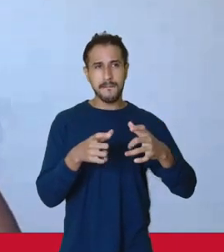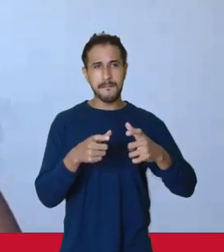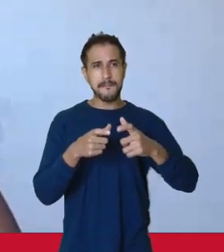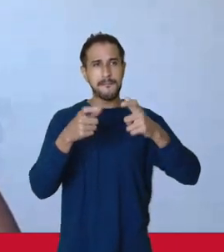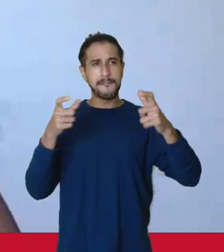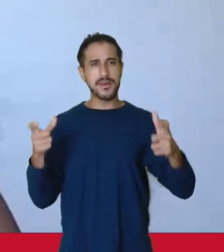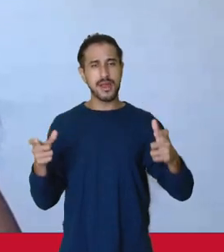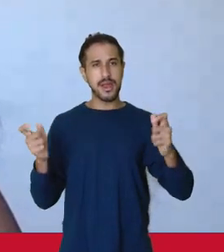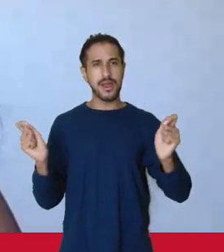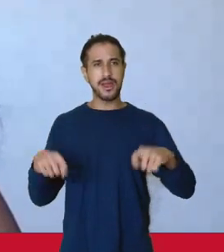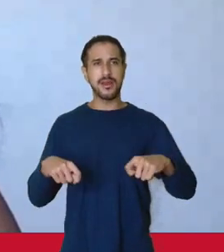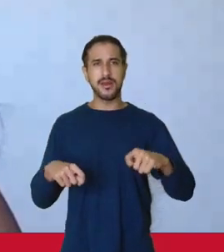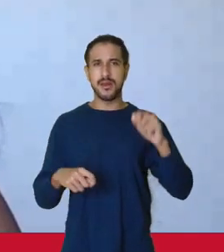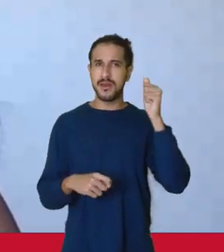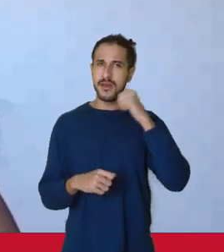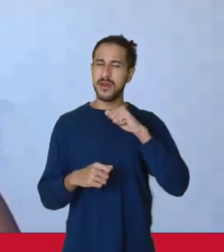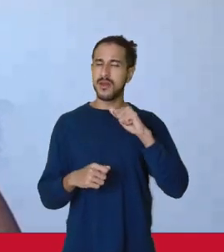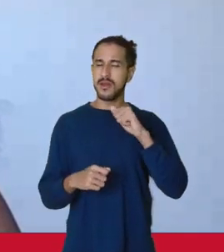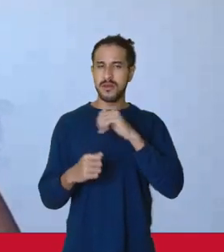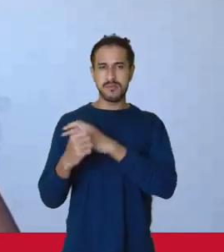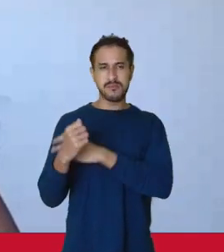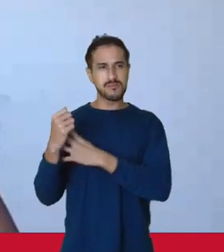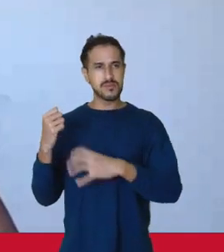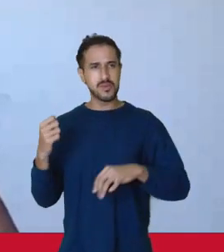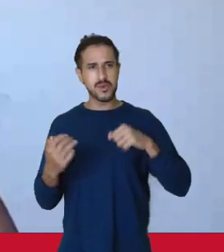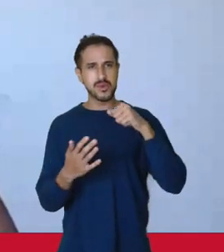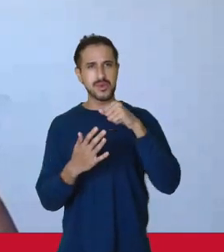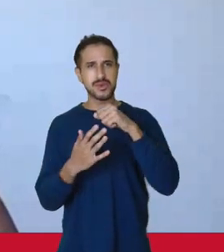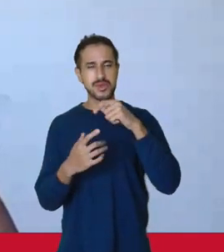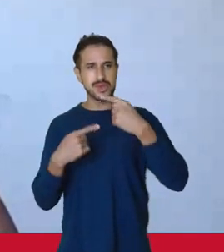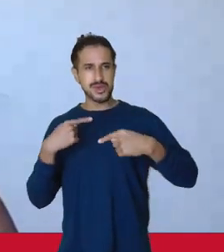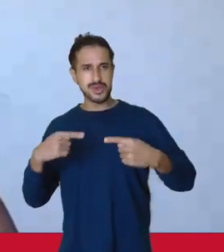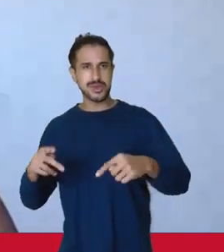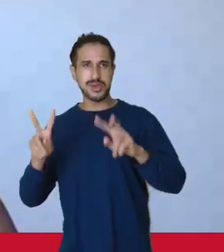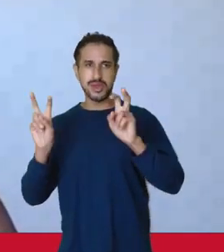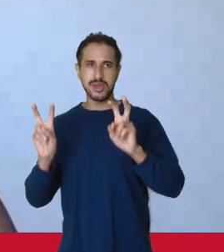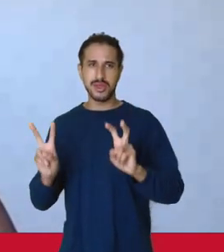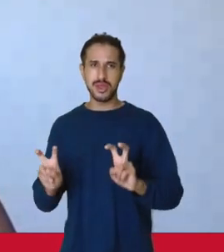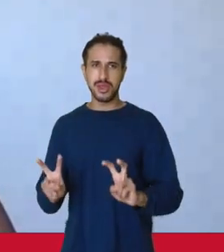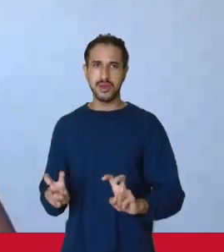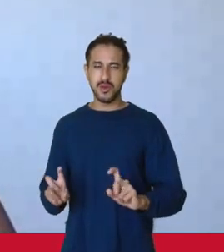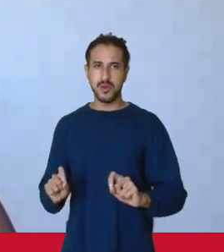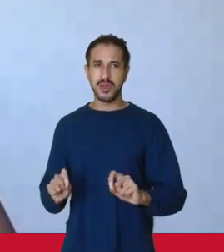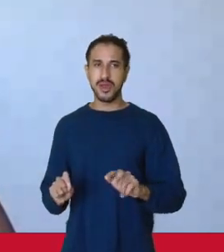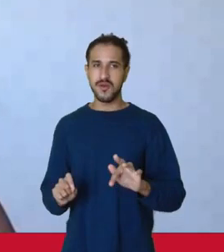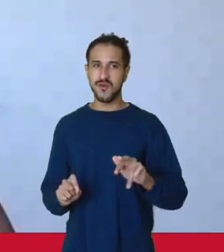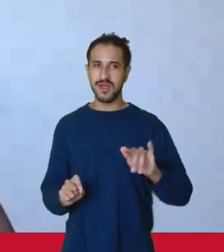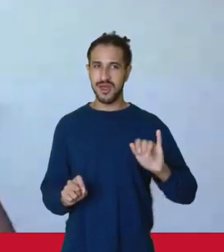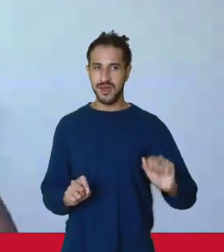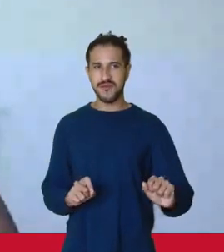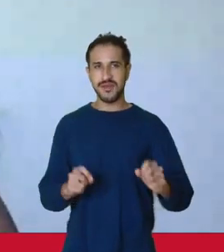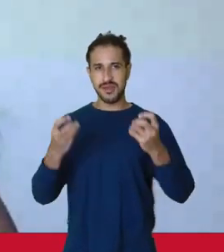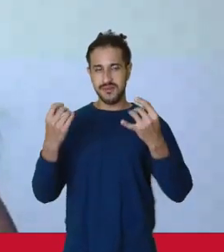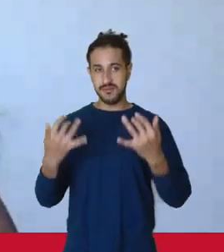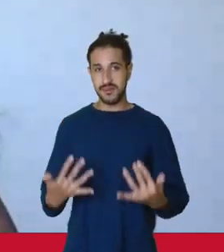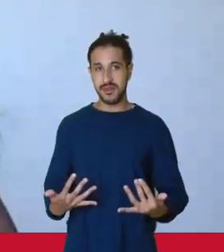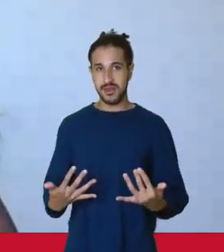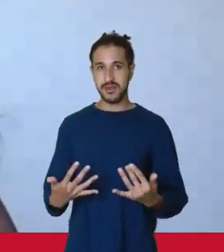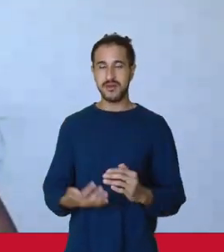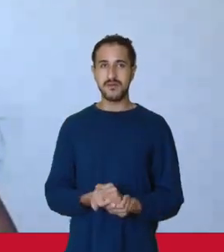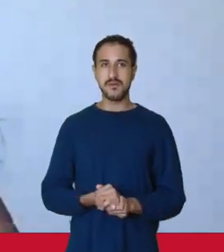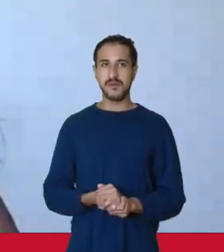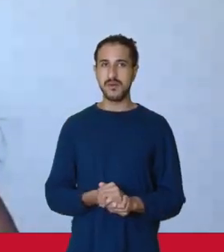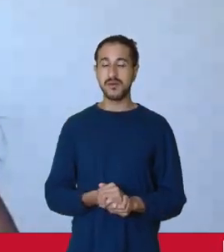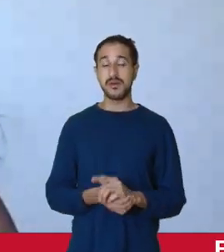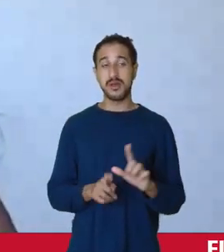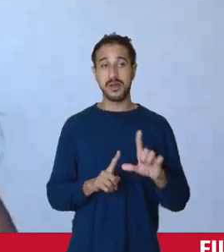a capacidade do feminismo de pautar essas agendas que a Flávia fez menção